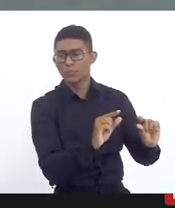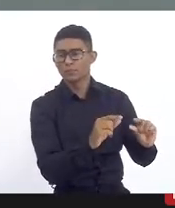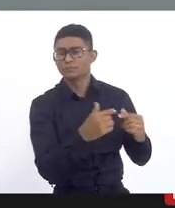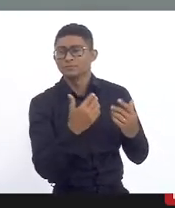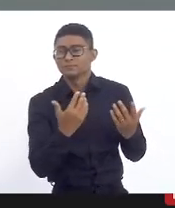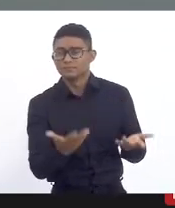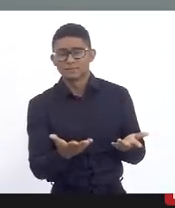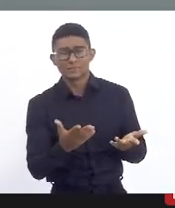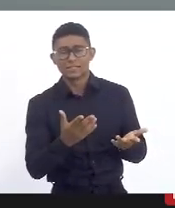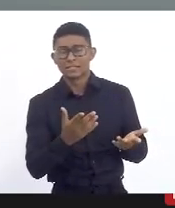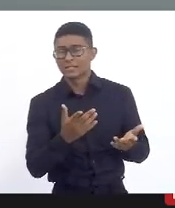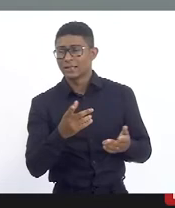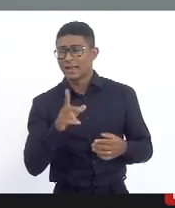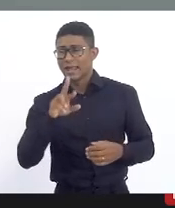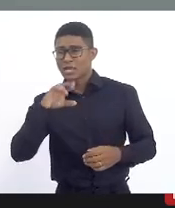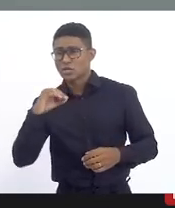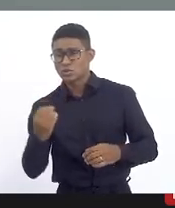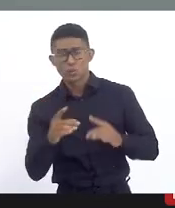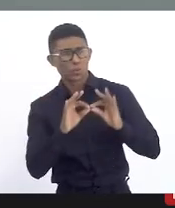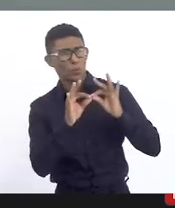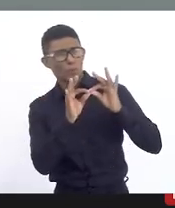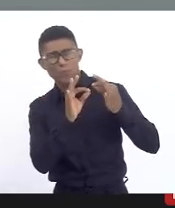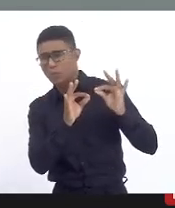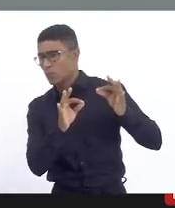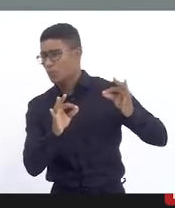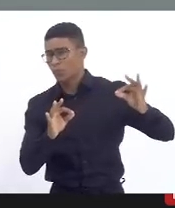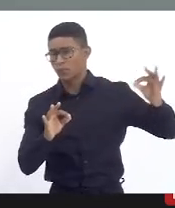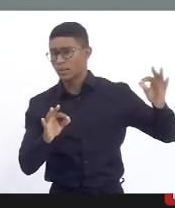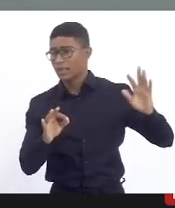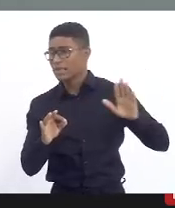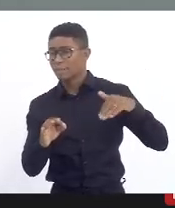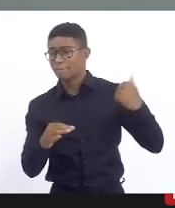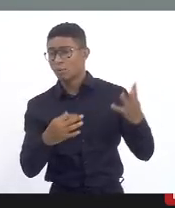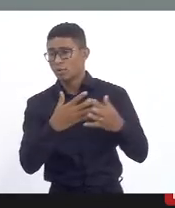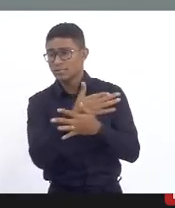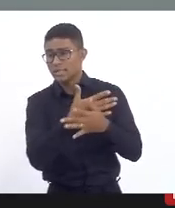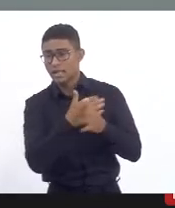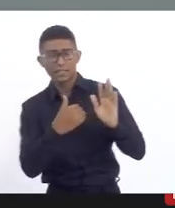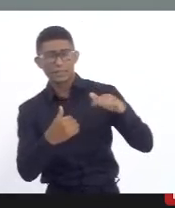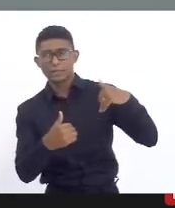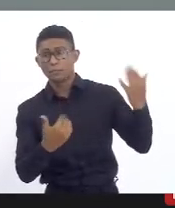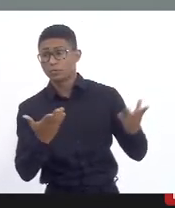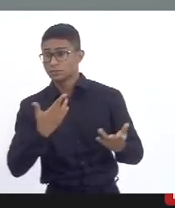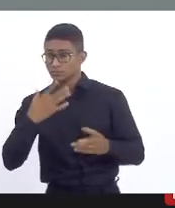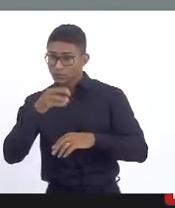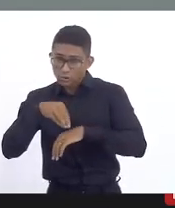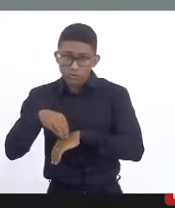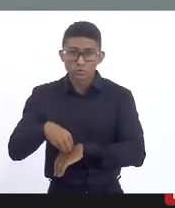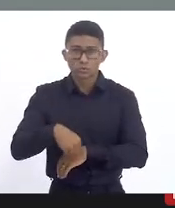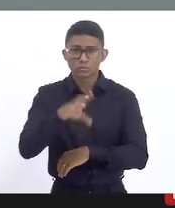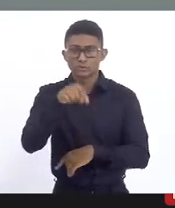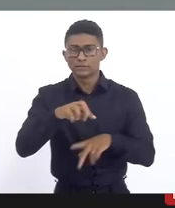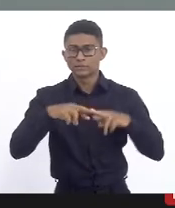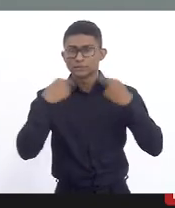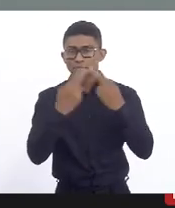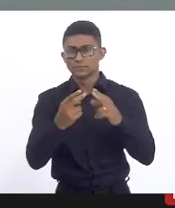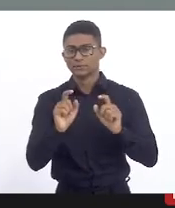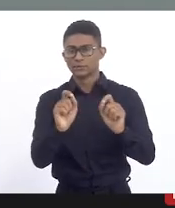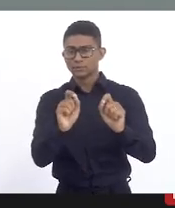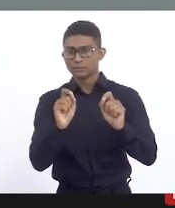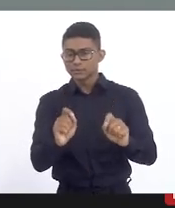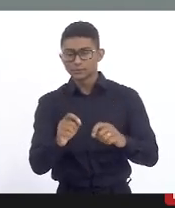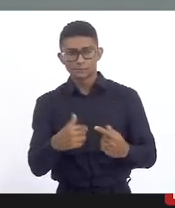vários quilômetros a montante, logo depois da área urbana. Então, eu queria sugerir aqui nessa audiência pública que